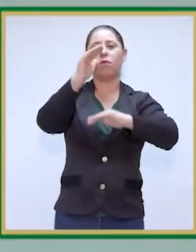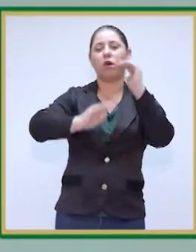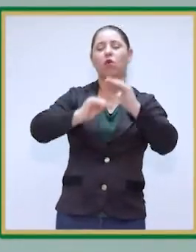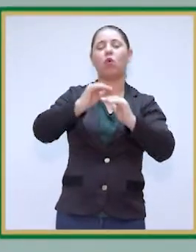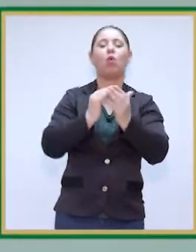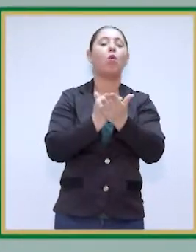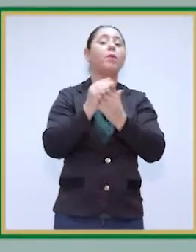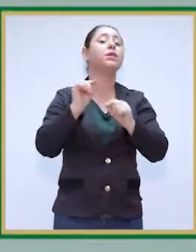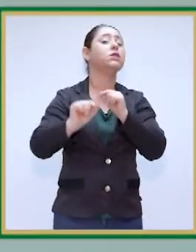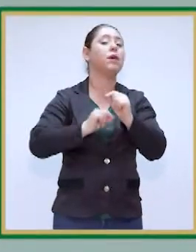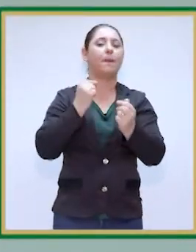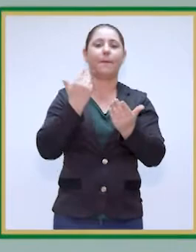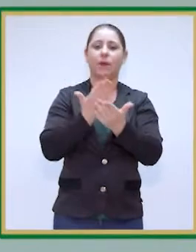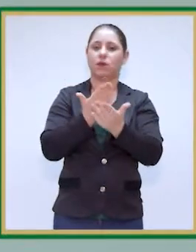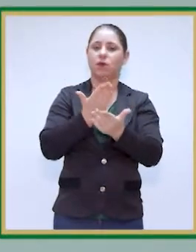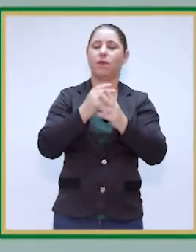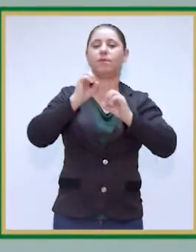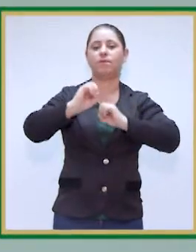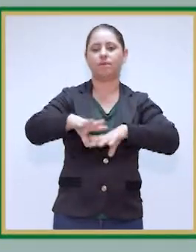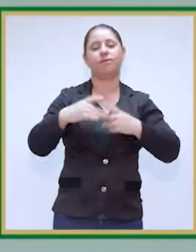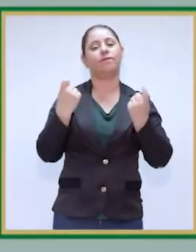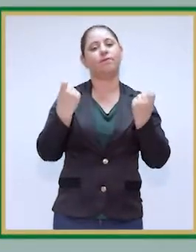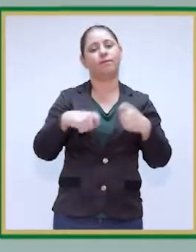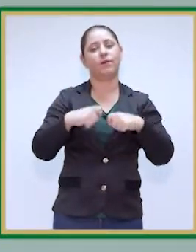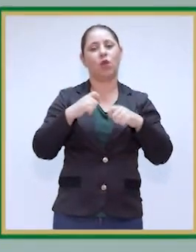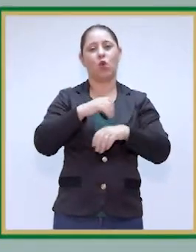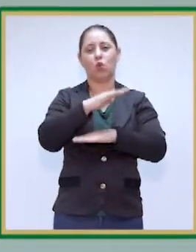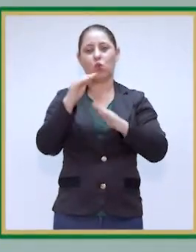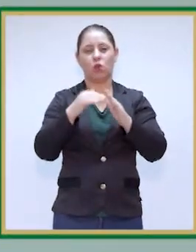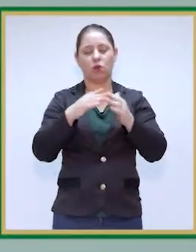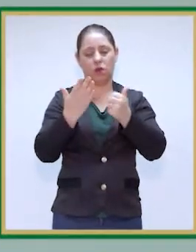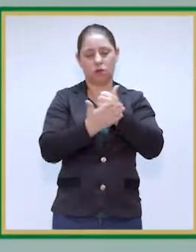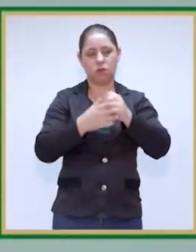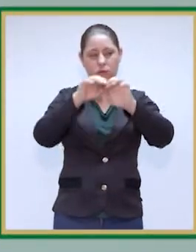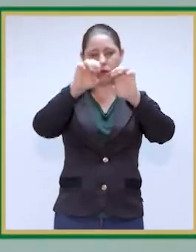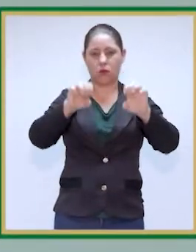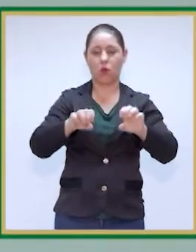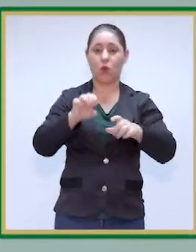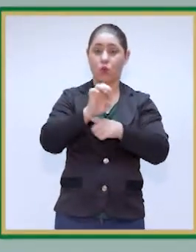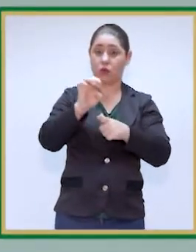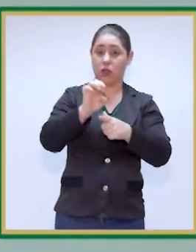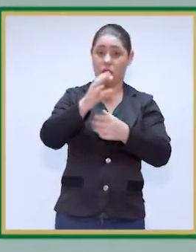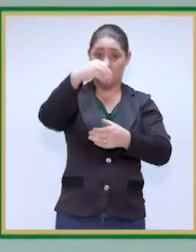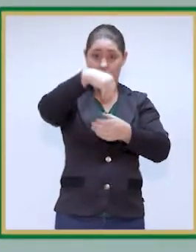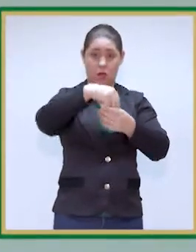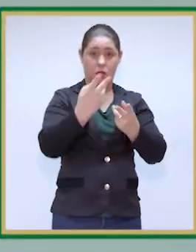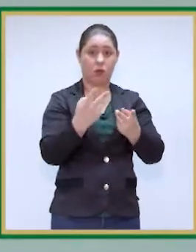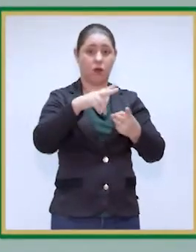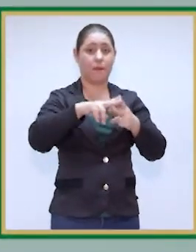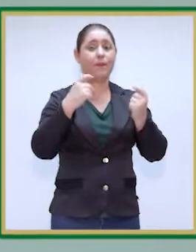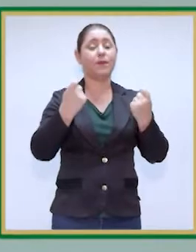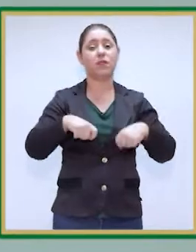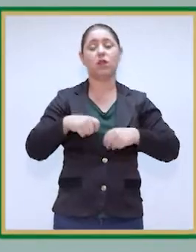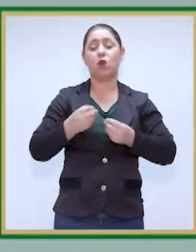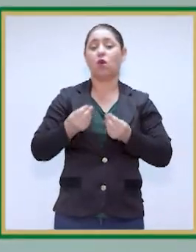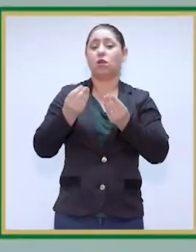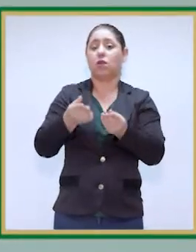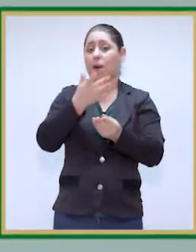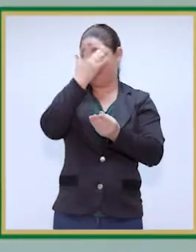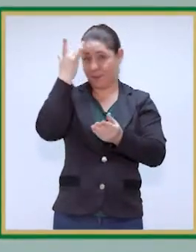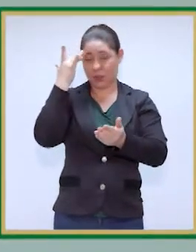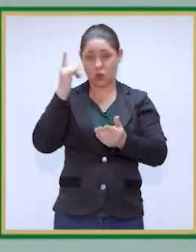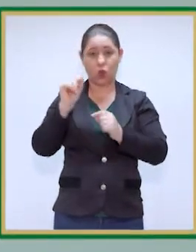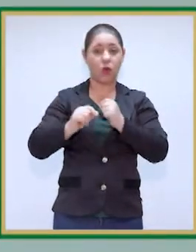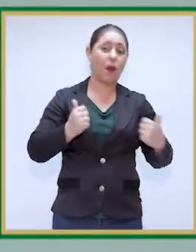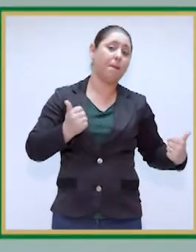uma profissão. Por onde eu começo? Eu preciso estudar. Tudo tem uma estrutura. E o Estado, no sistema prisional, ele precisa dar essa estrutura. Ele precisa